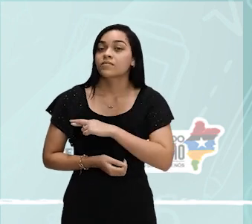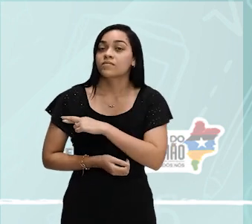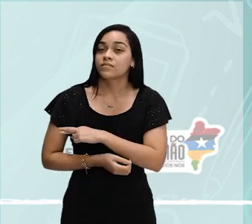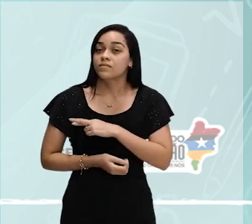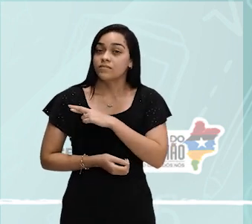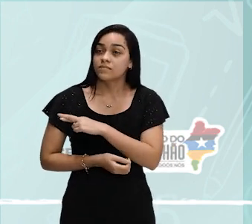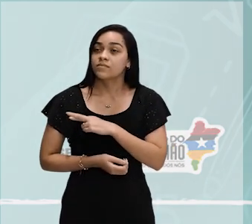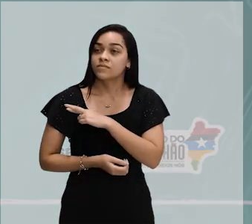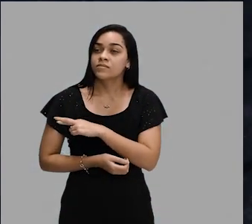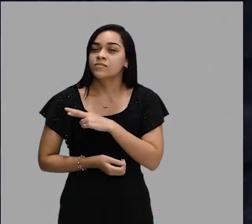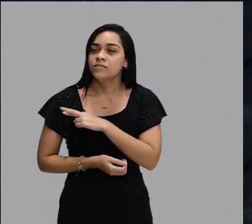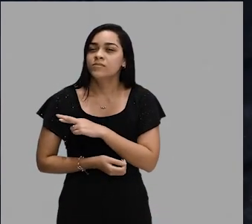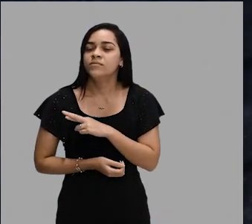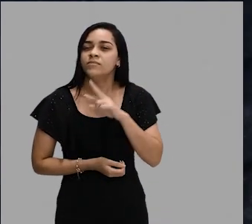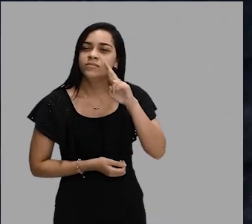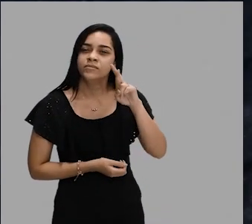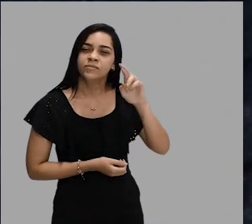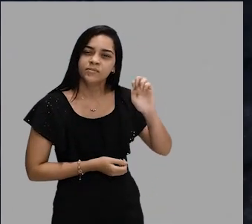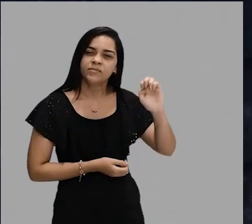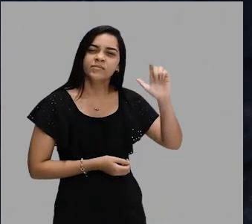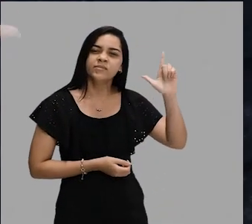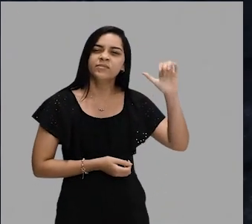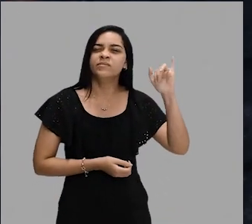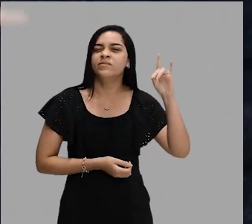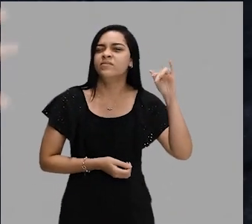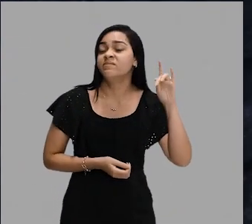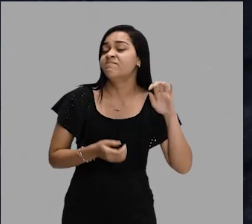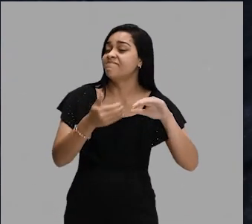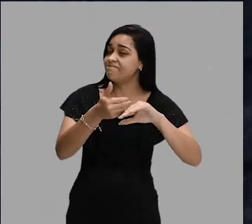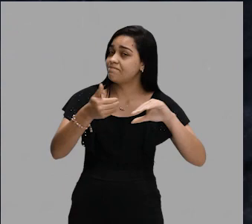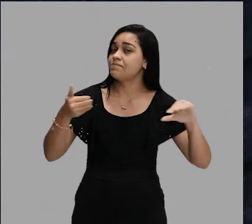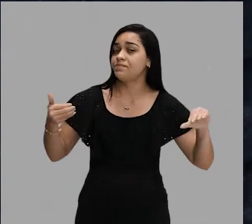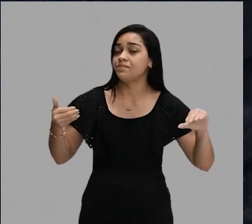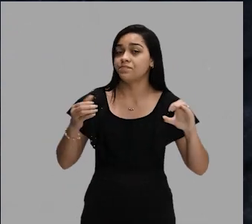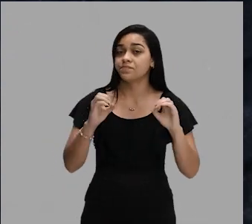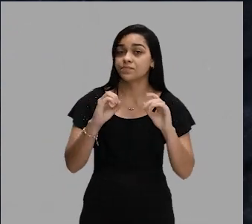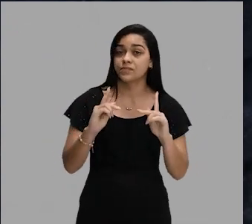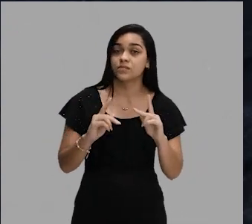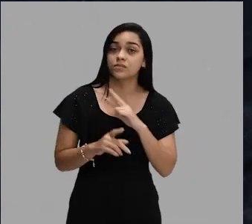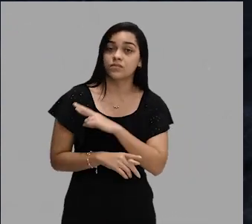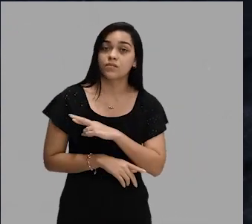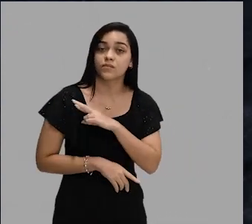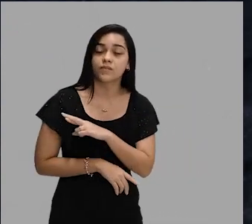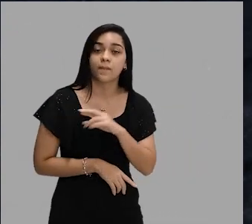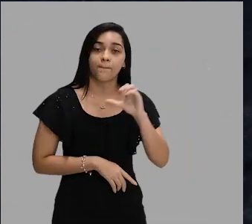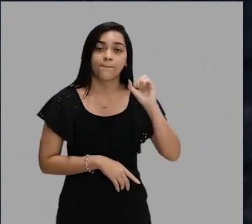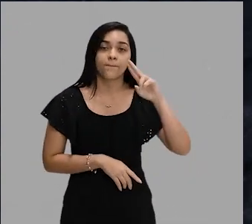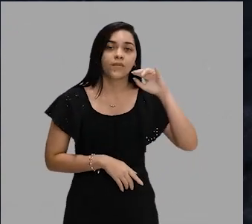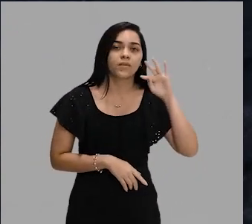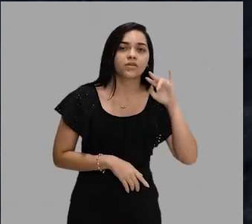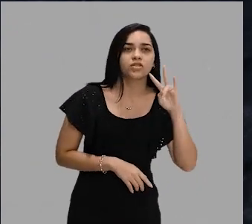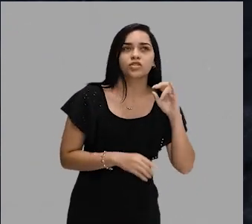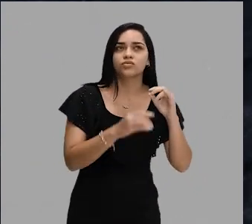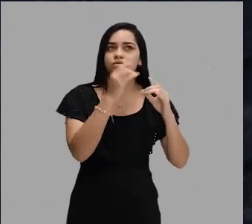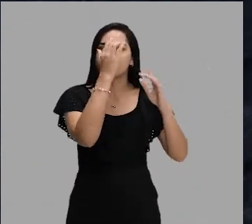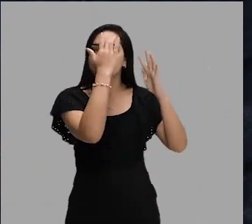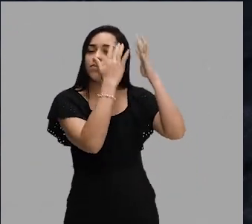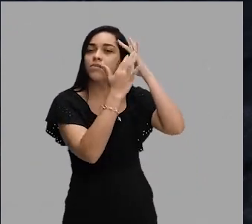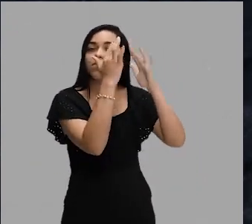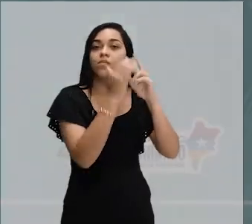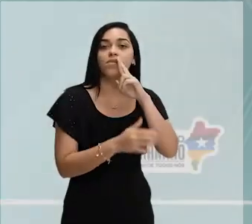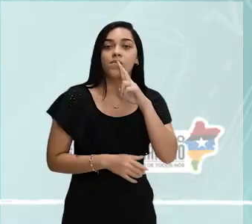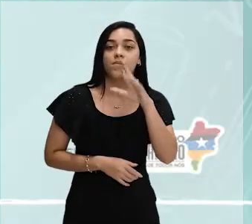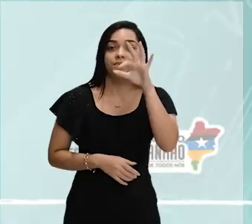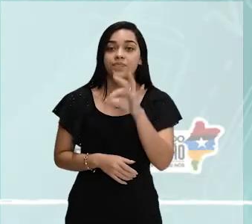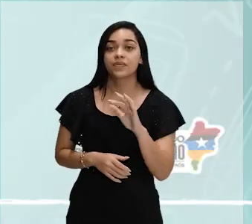romantismo e realidade são coisas assim mais separadas. O romântico é subjetivista, idealizador, então a